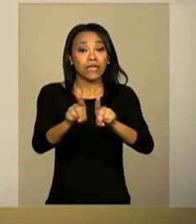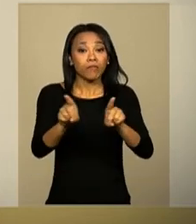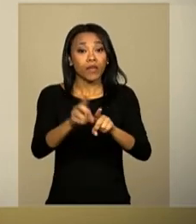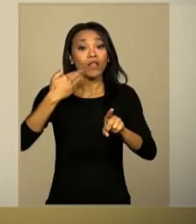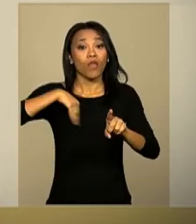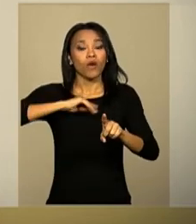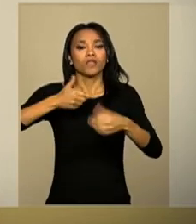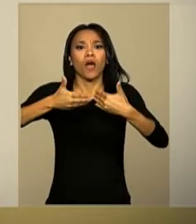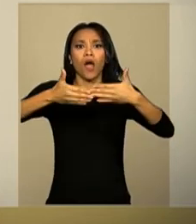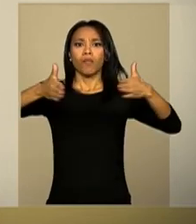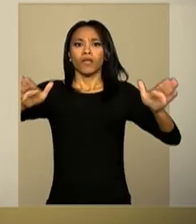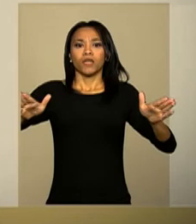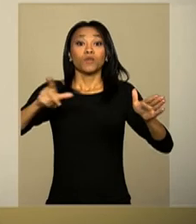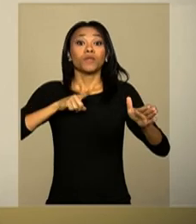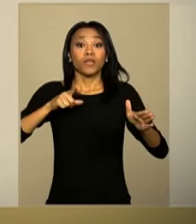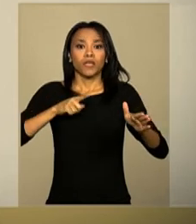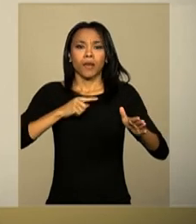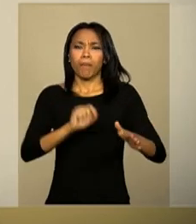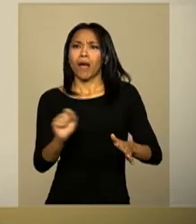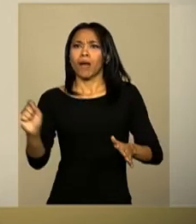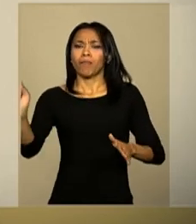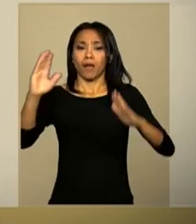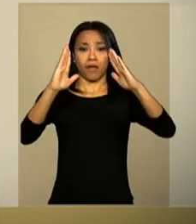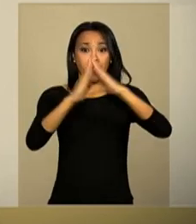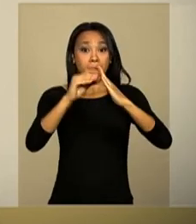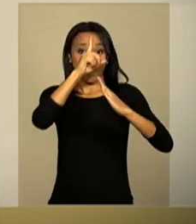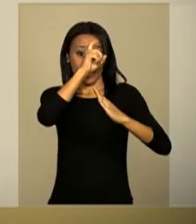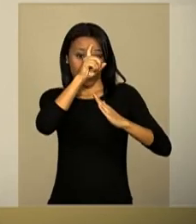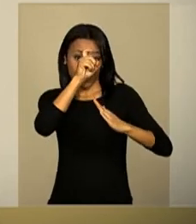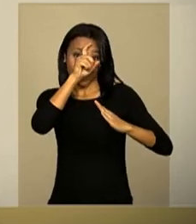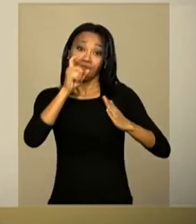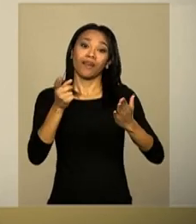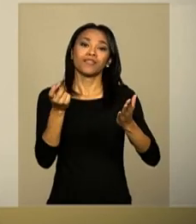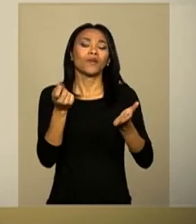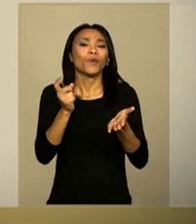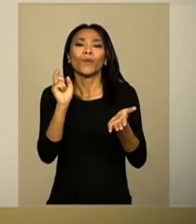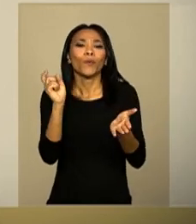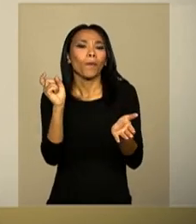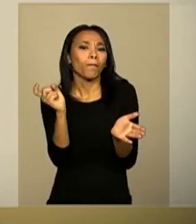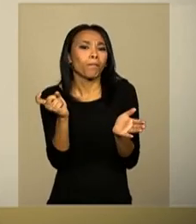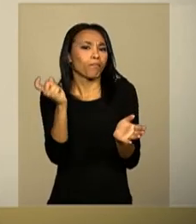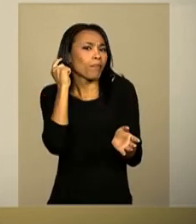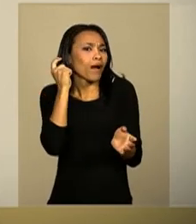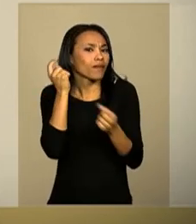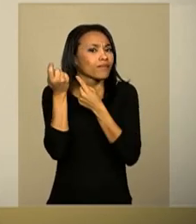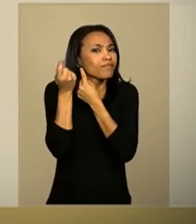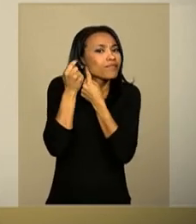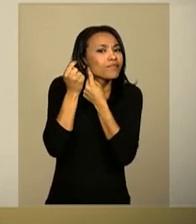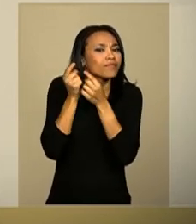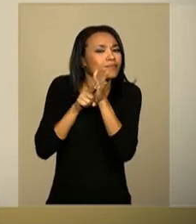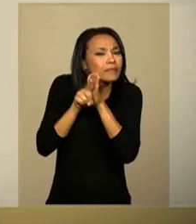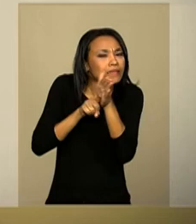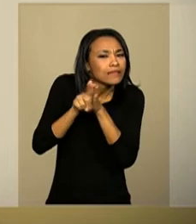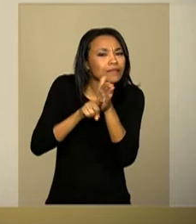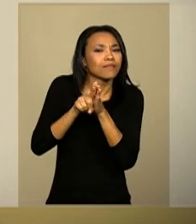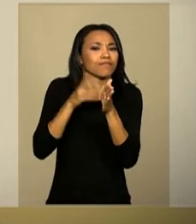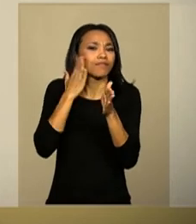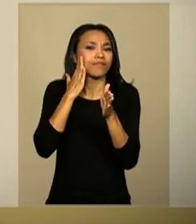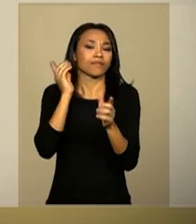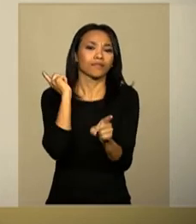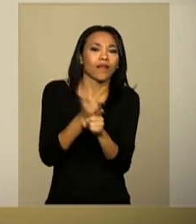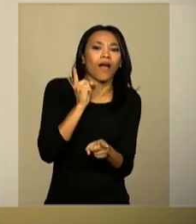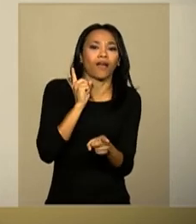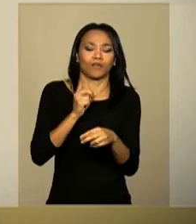estamos ampliando o número de maternidades que oferecem o teste da orelhinha Max e ainda neste ano nós vamos